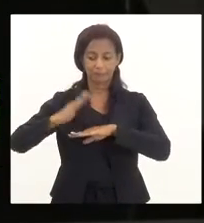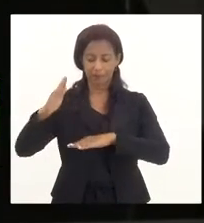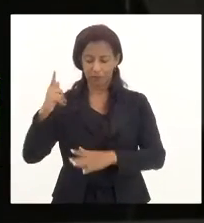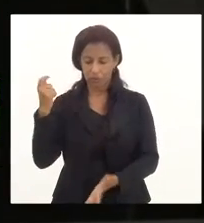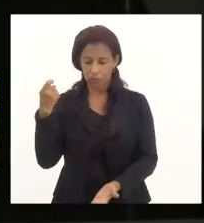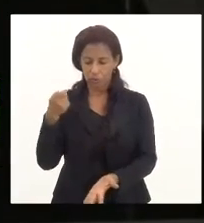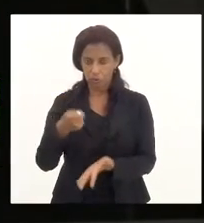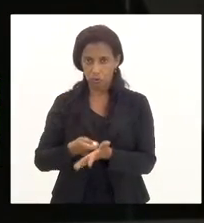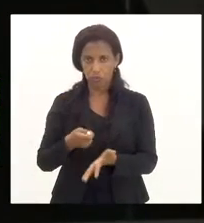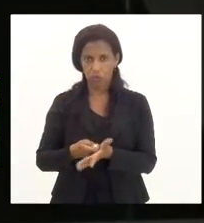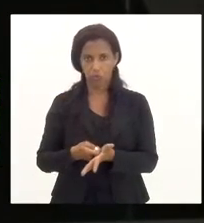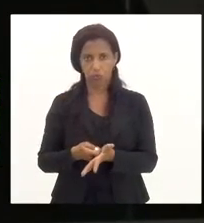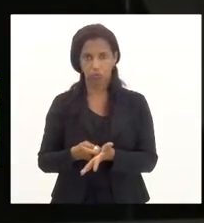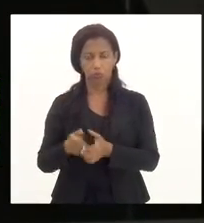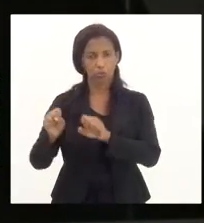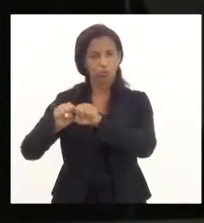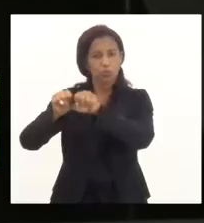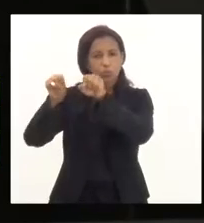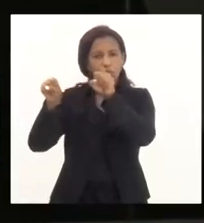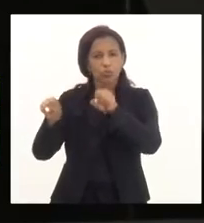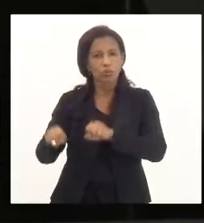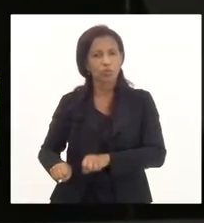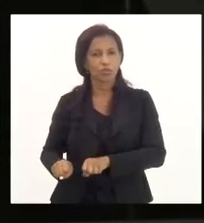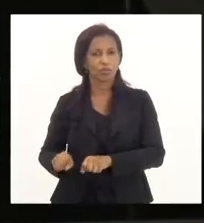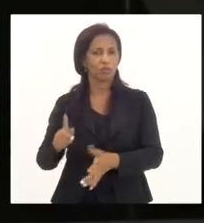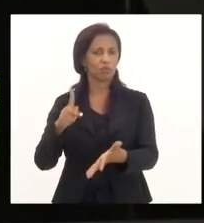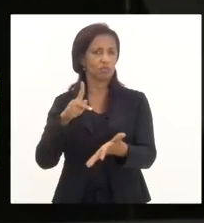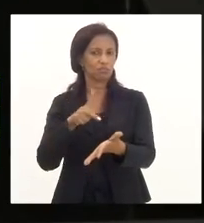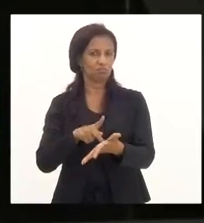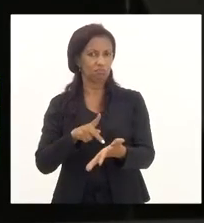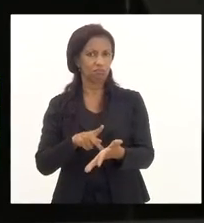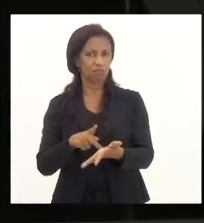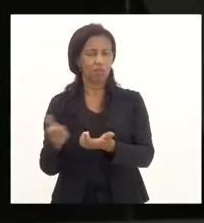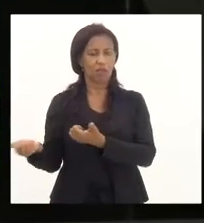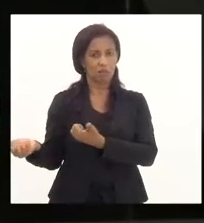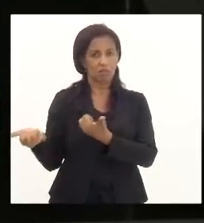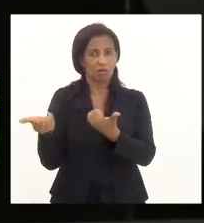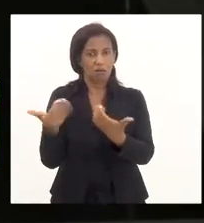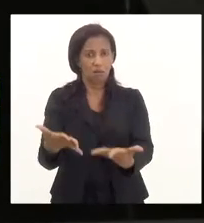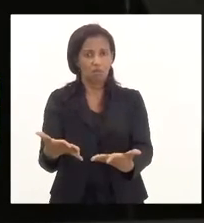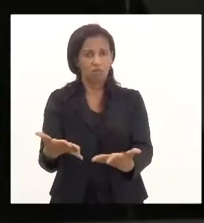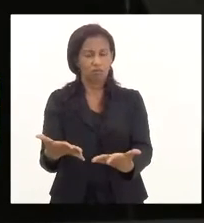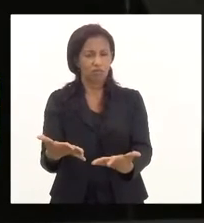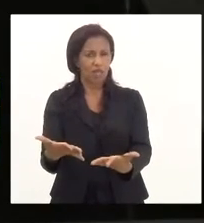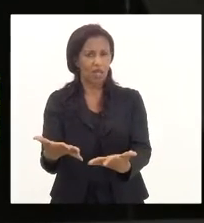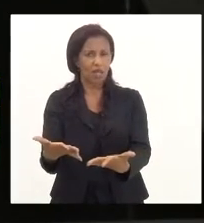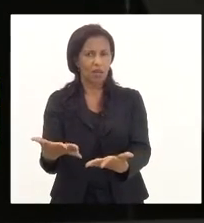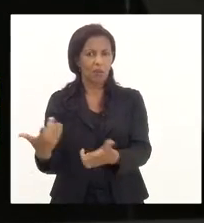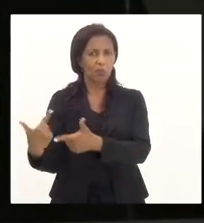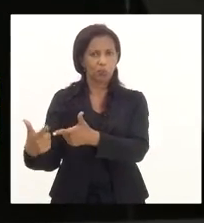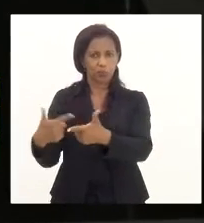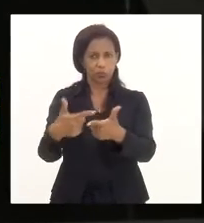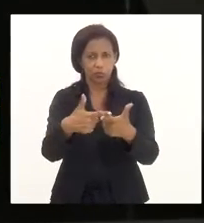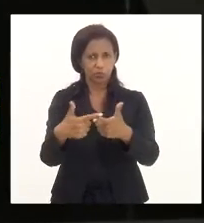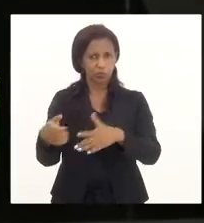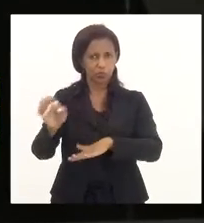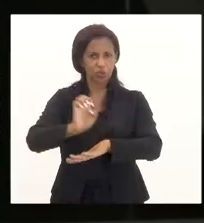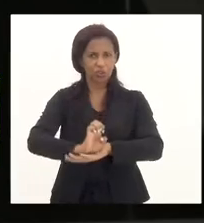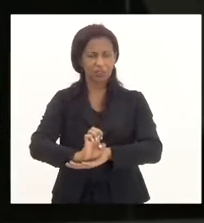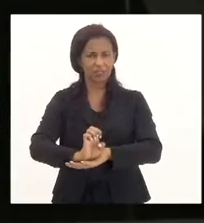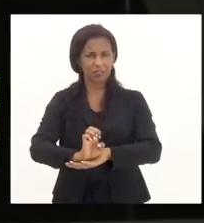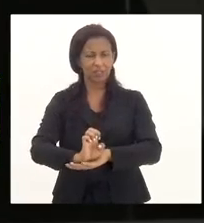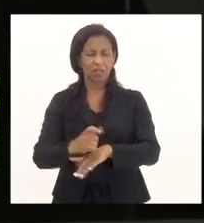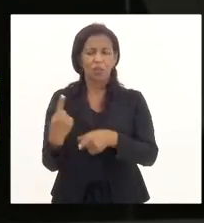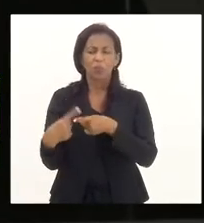duro num sistema que realmente não traz dividendos pagos estado